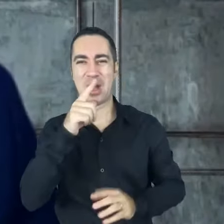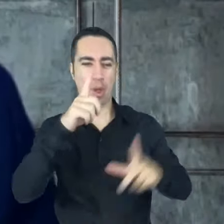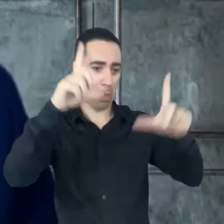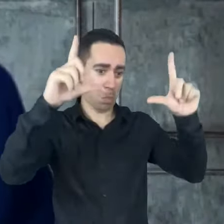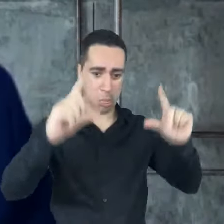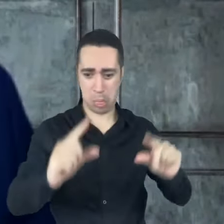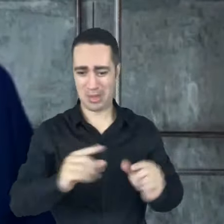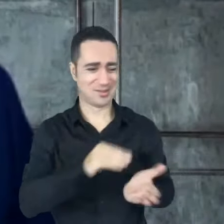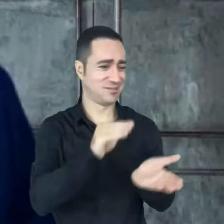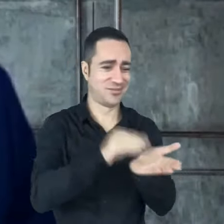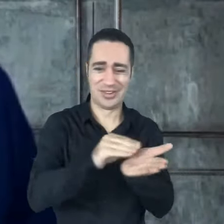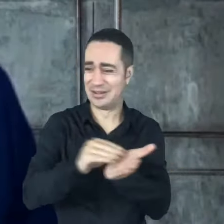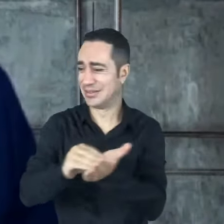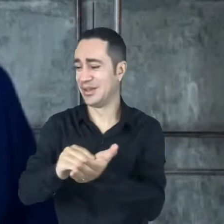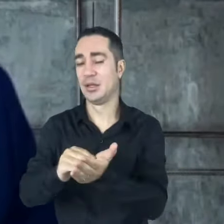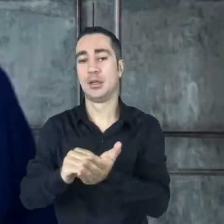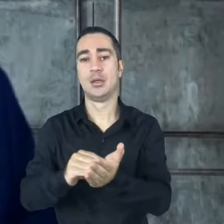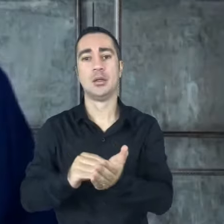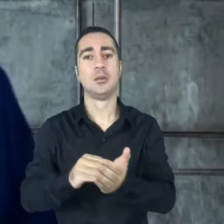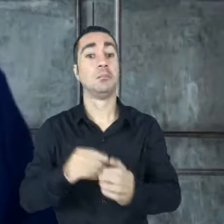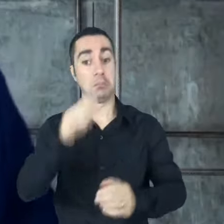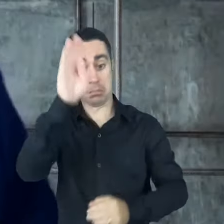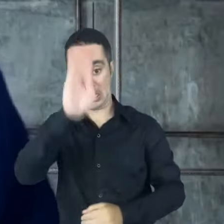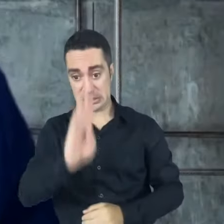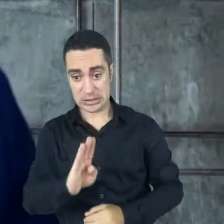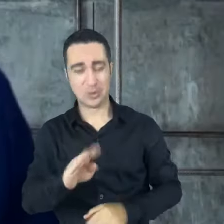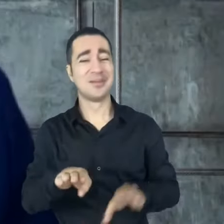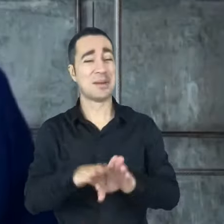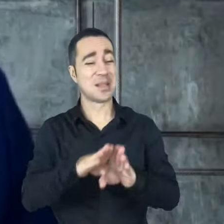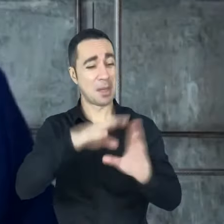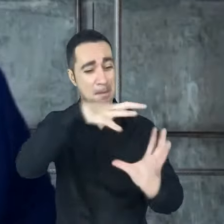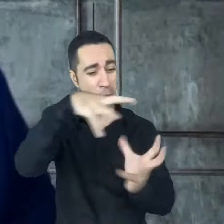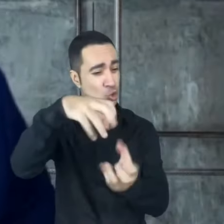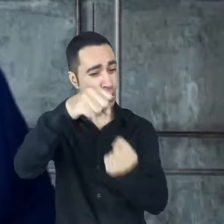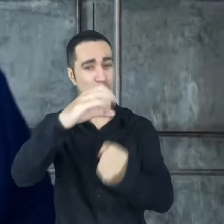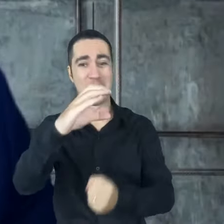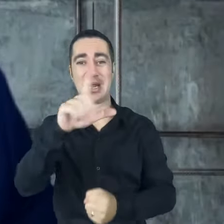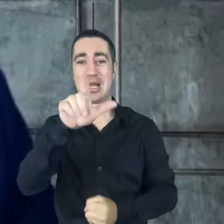sul do Brasil, efeitos climáticos como tornado.